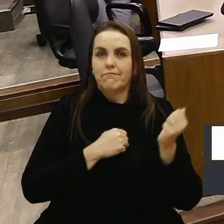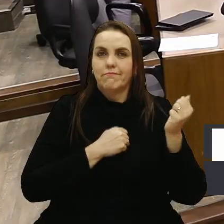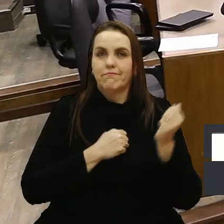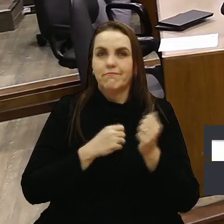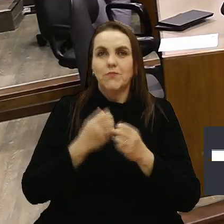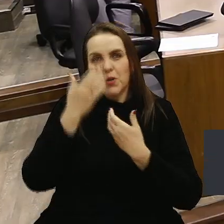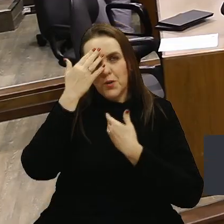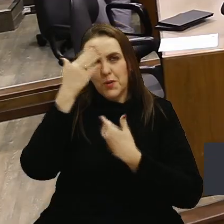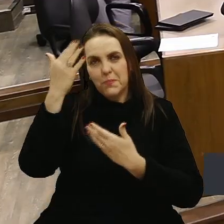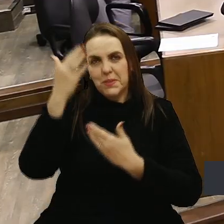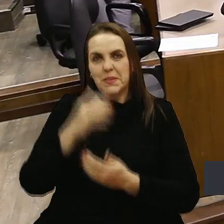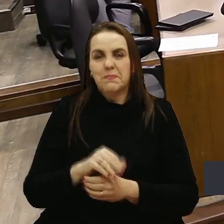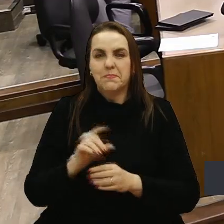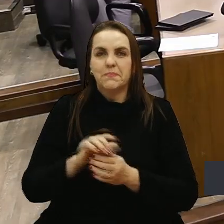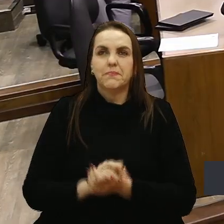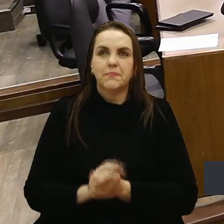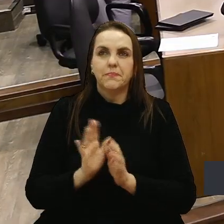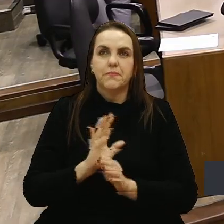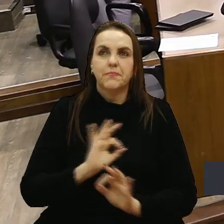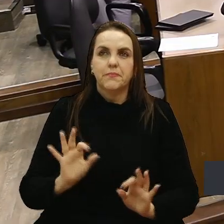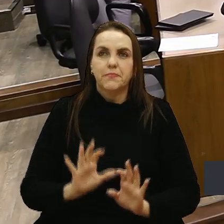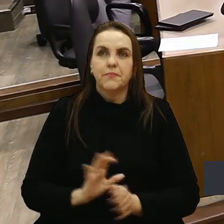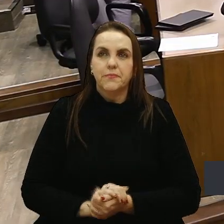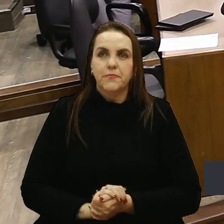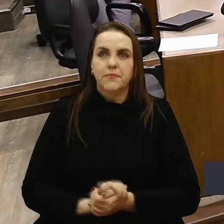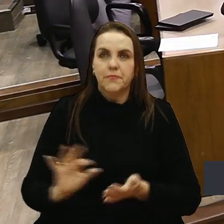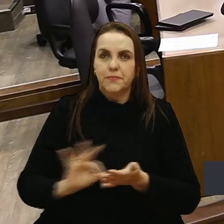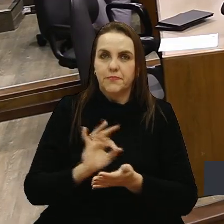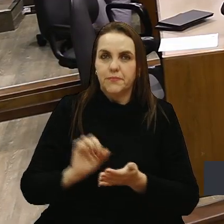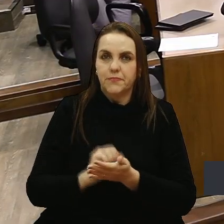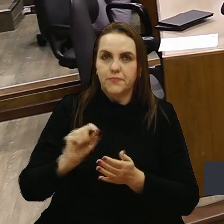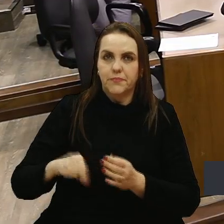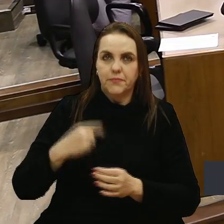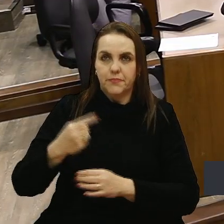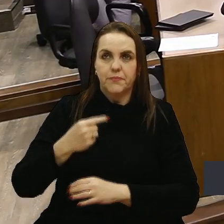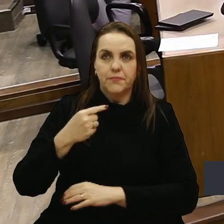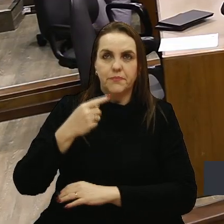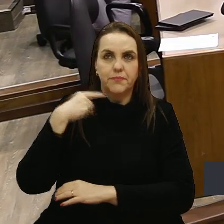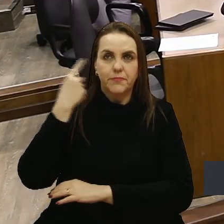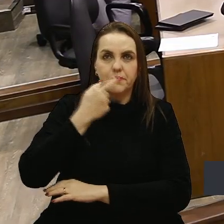isso. Obrigado, vereadora Sandra. Próximo vereador inscrito é o vereador Tenente Becker.